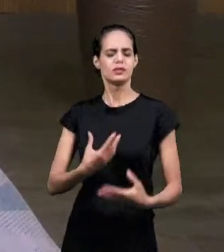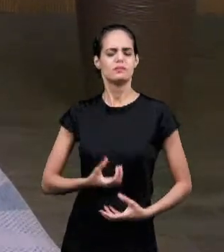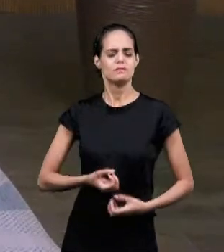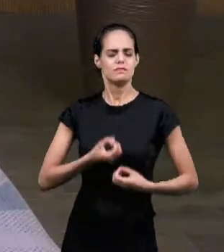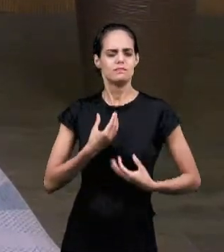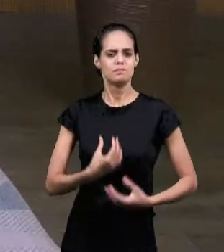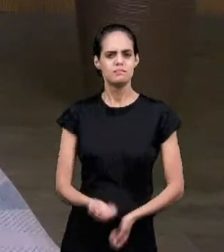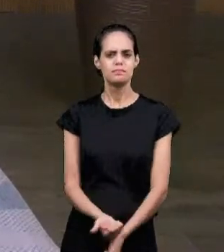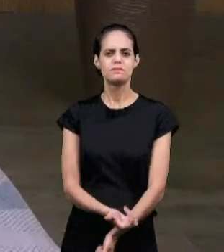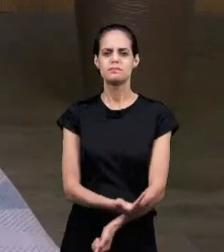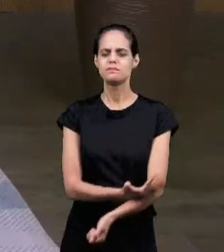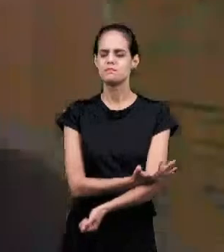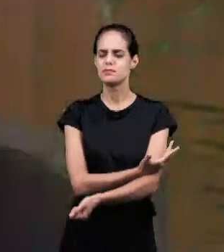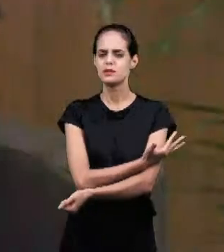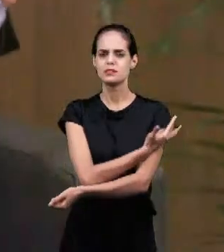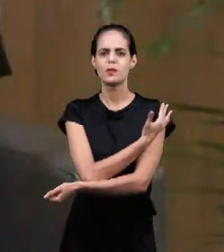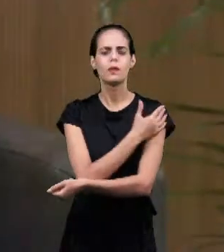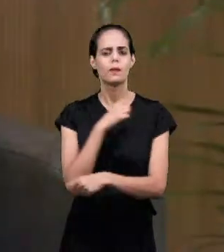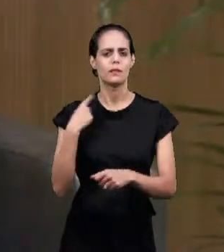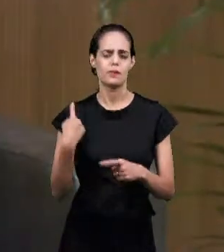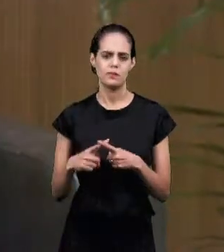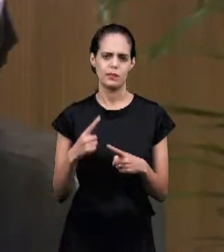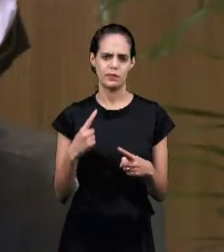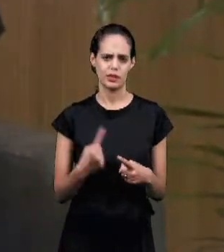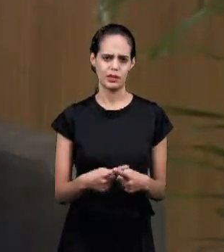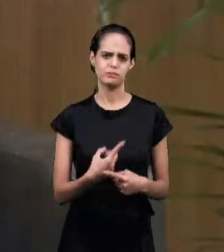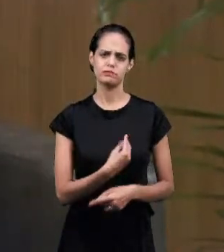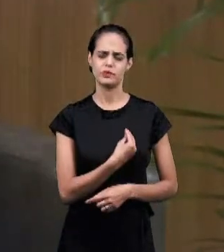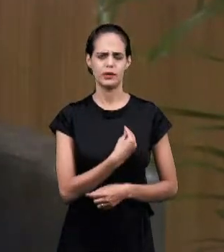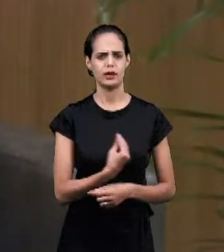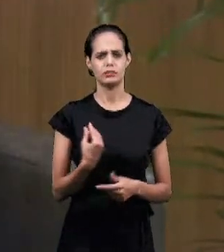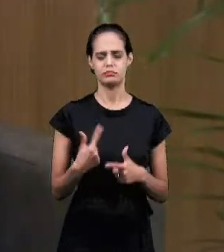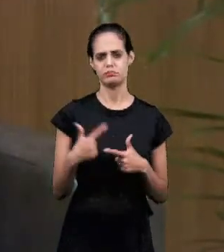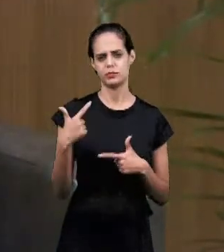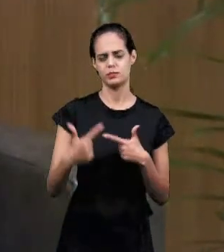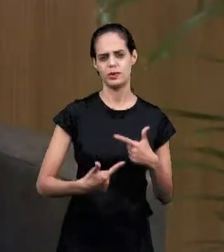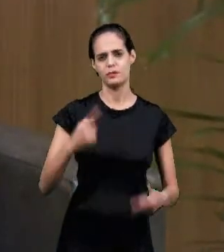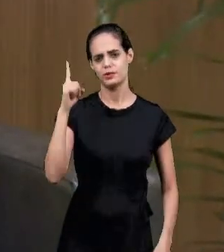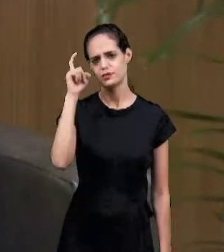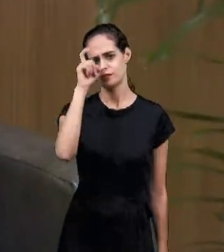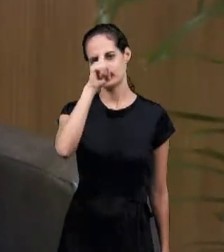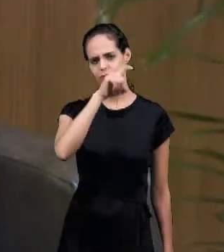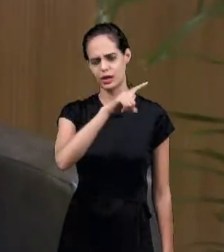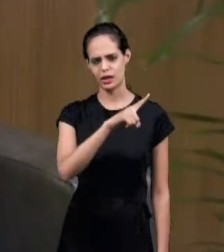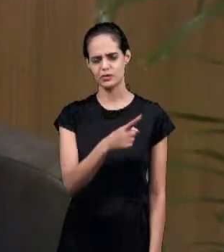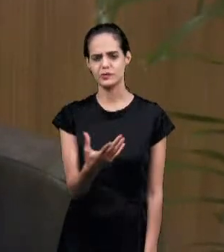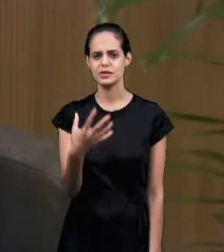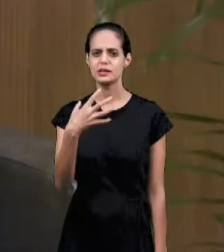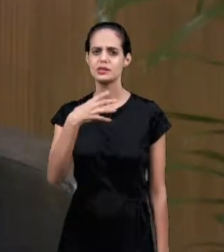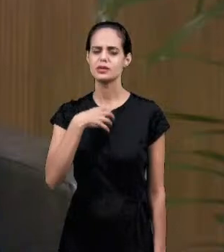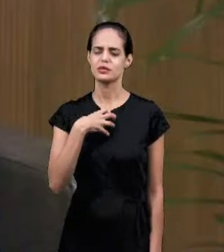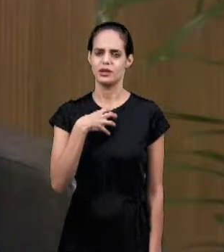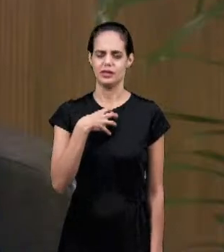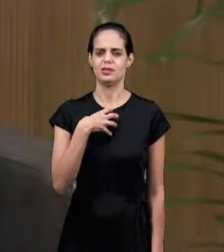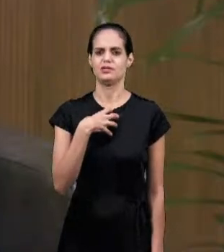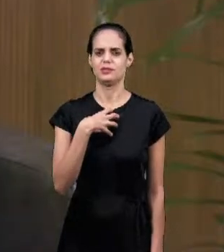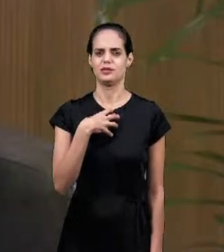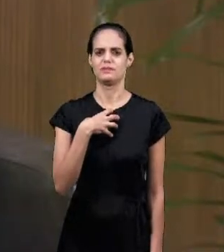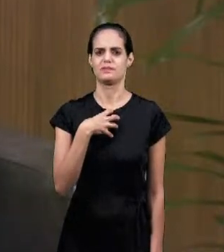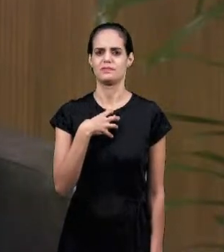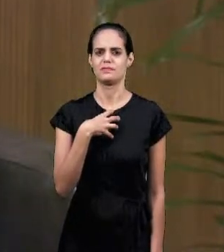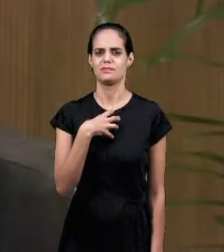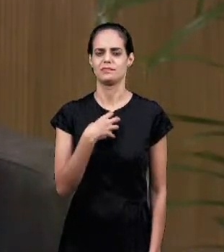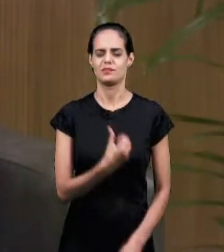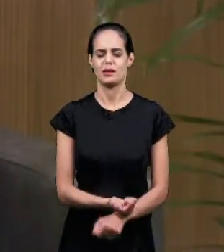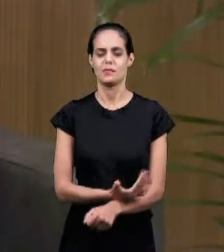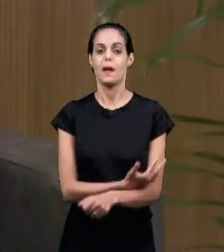você está vivendo aqui, os seus problemas, a sua dificuldade, aquela coisa do homem mesmo, você se emociona. Agora, o louvor, não. O louvor, ele